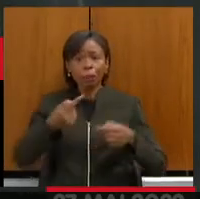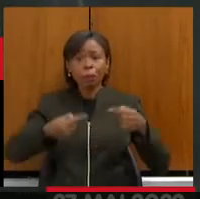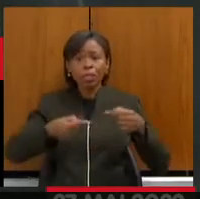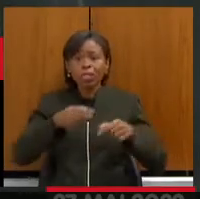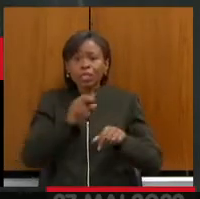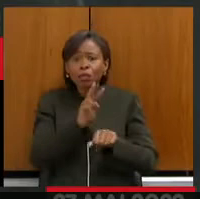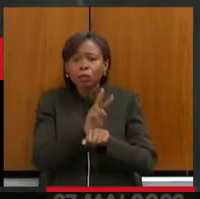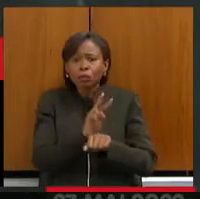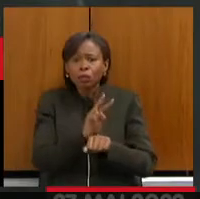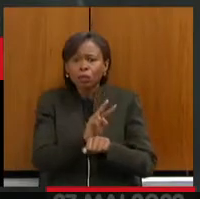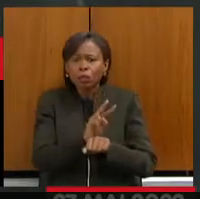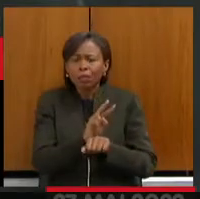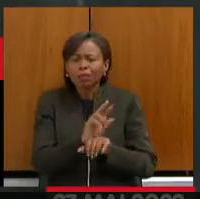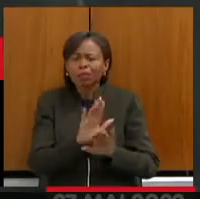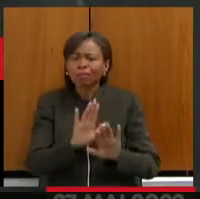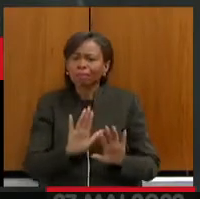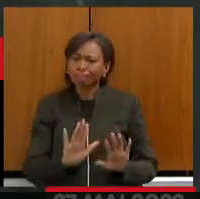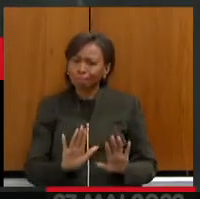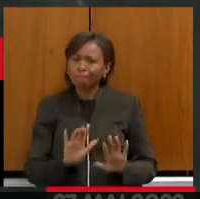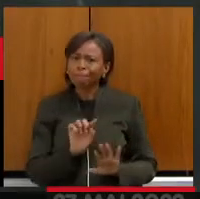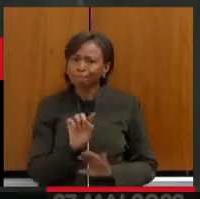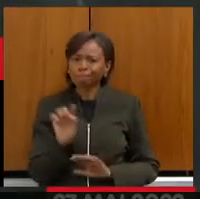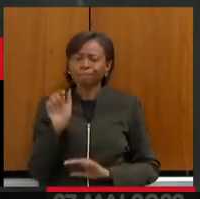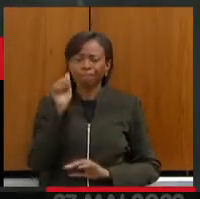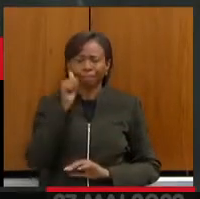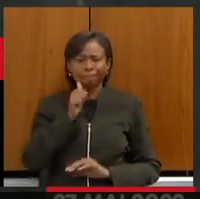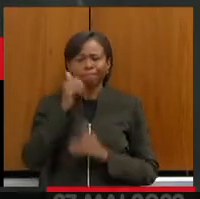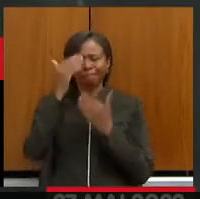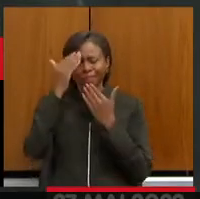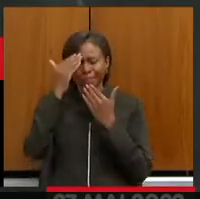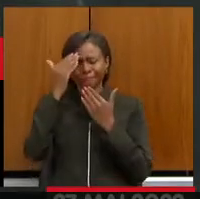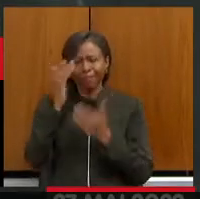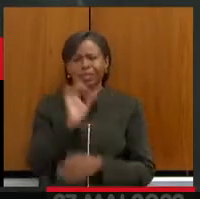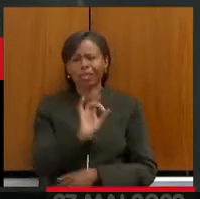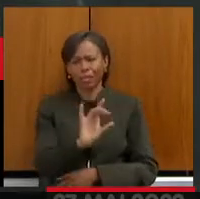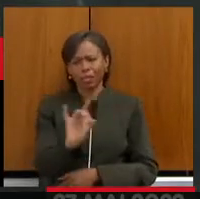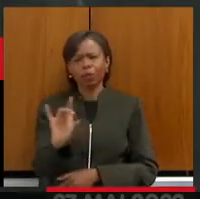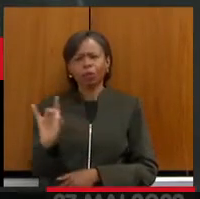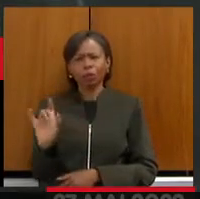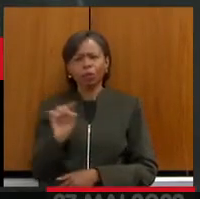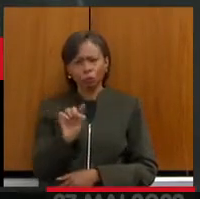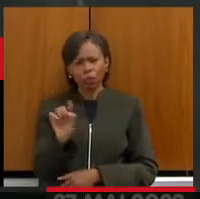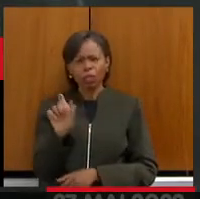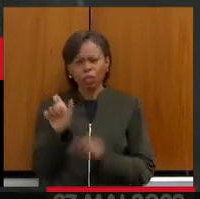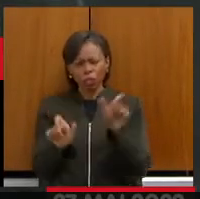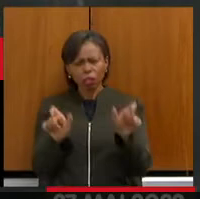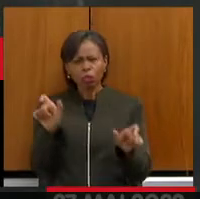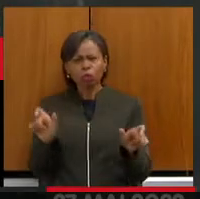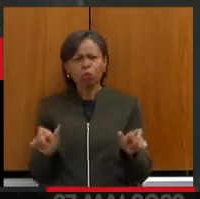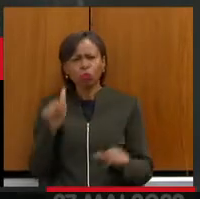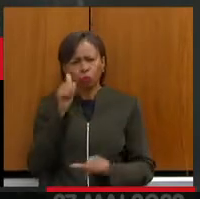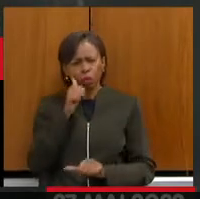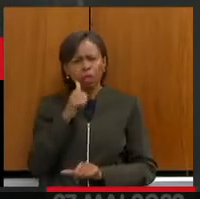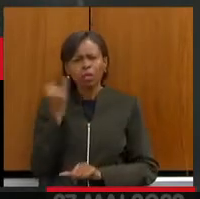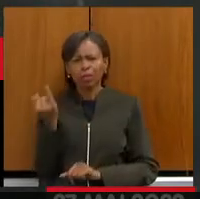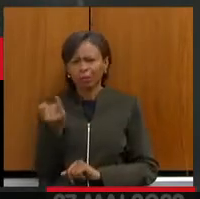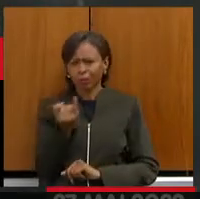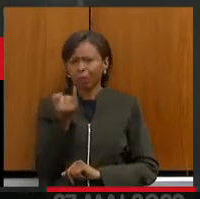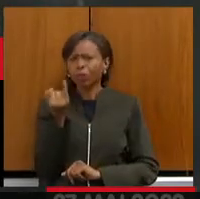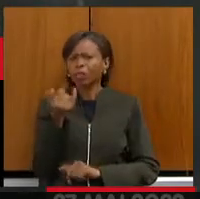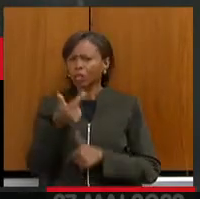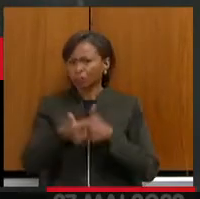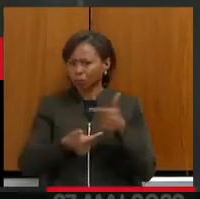a cada uma saiba saibam que vocês são essenciais no que fazem e o dia